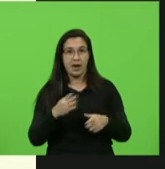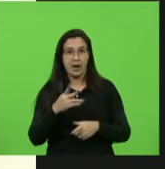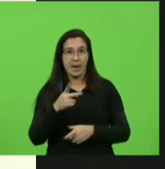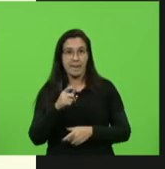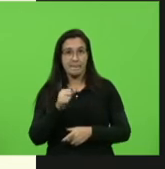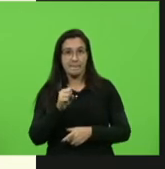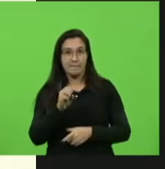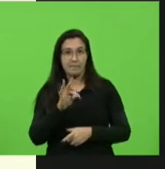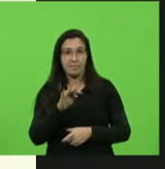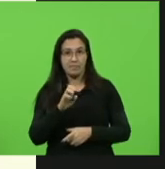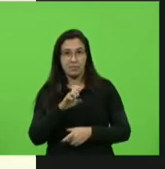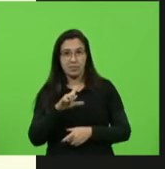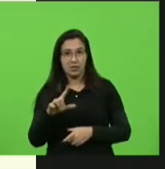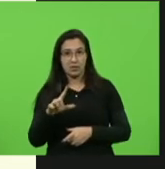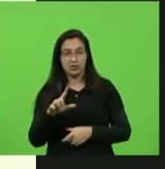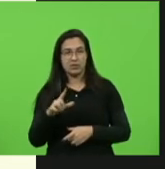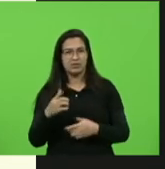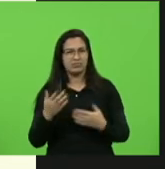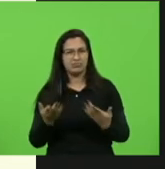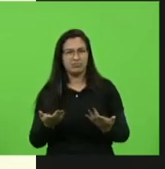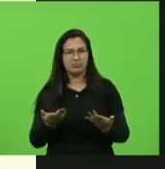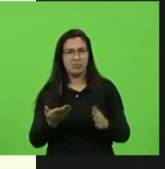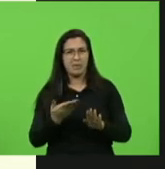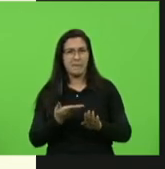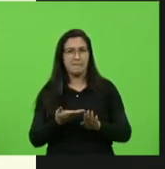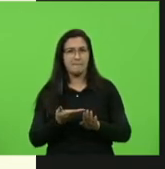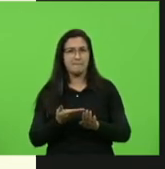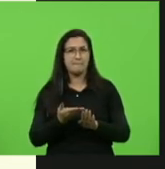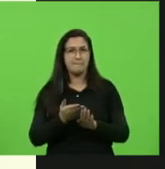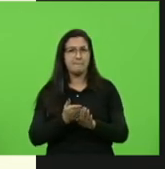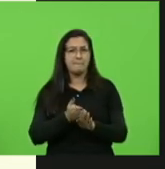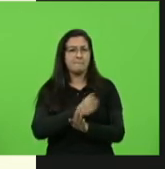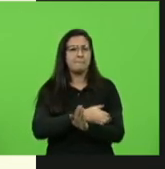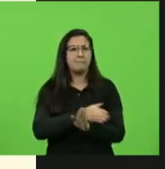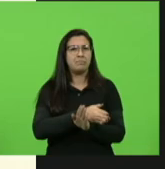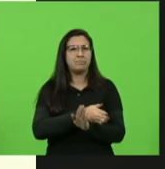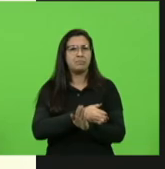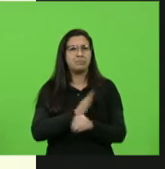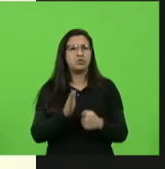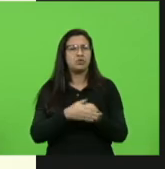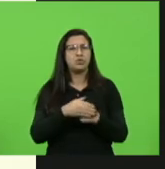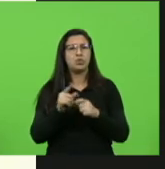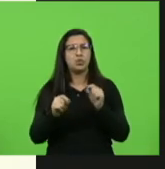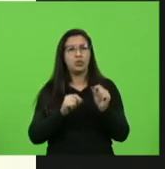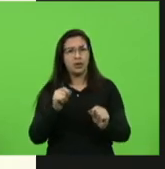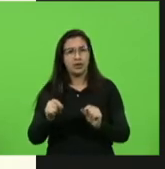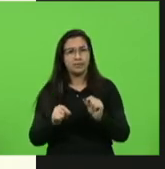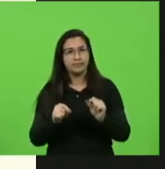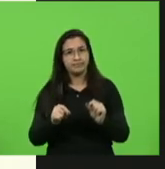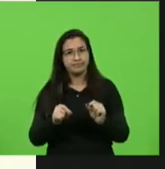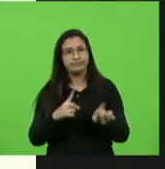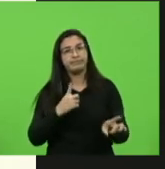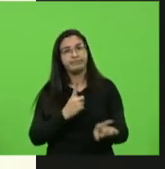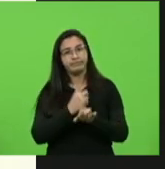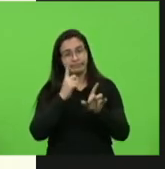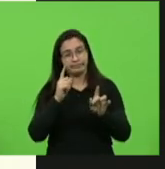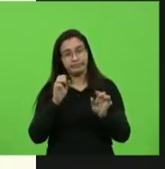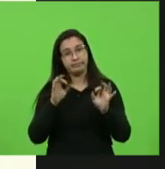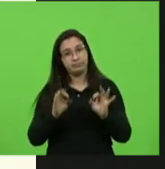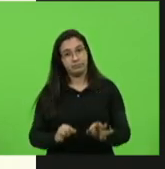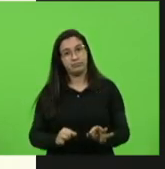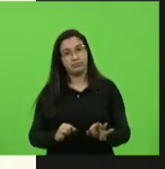Camboriú. O que está por trás disso, senhor presidente? Nós vamos descobrir. Nós vamos descobrir em nome do